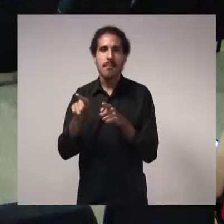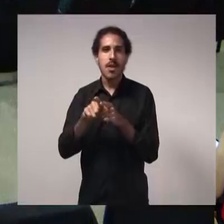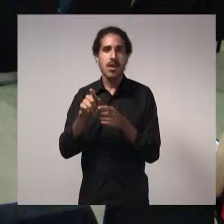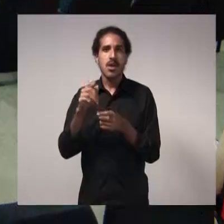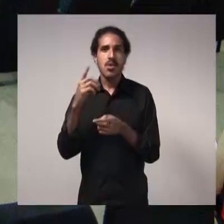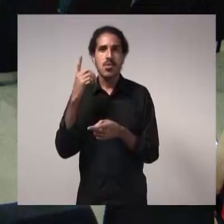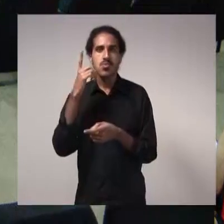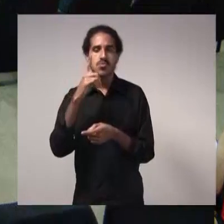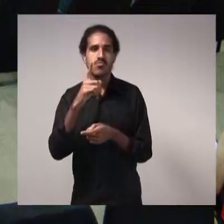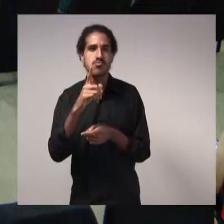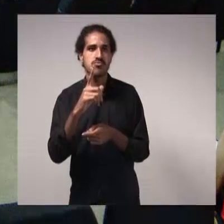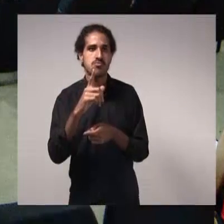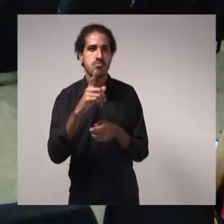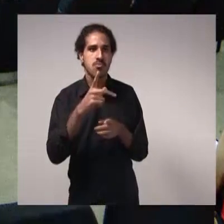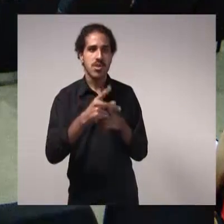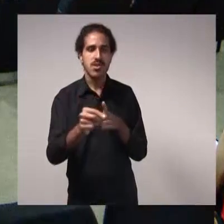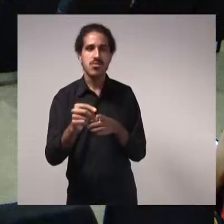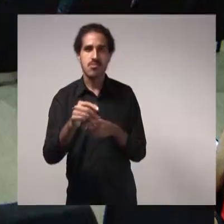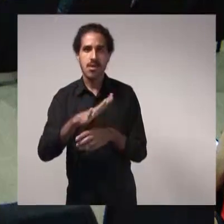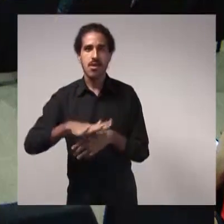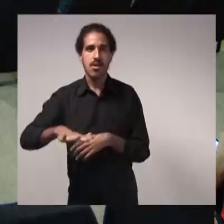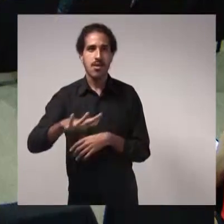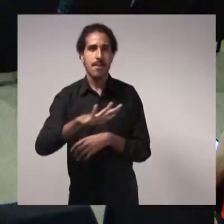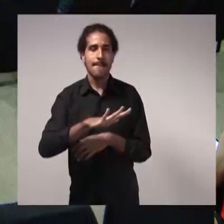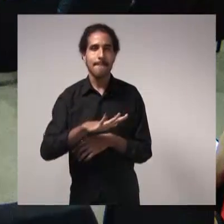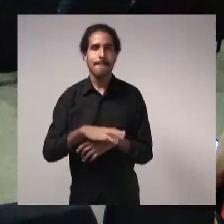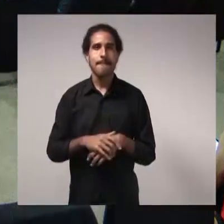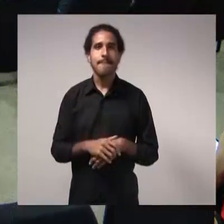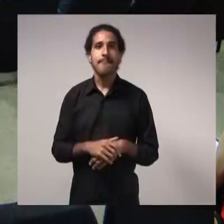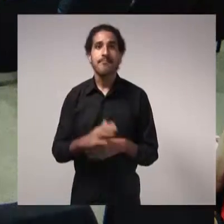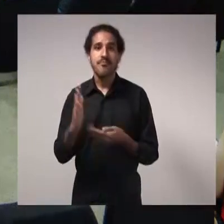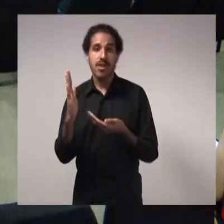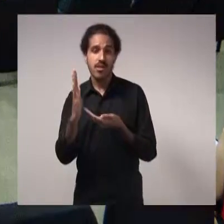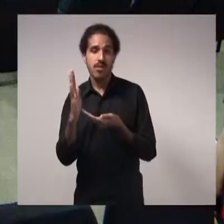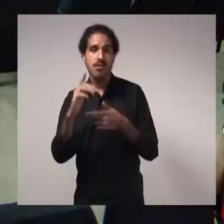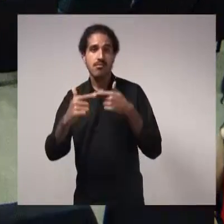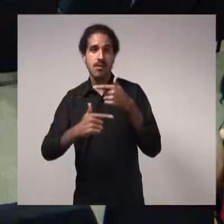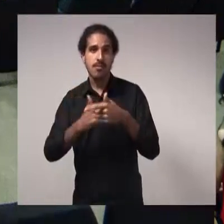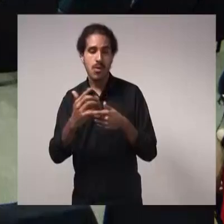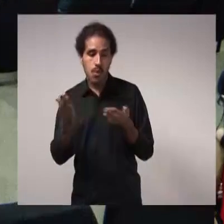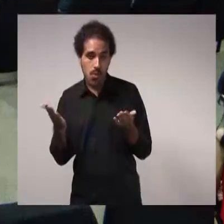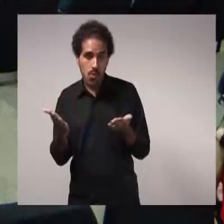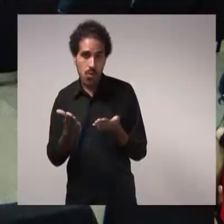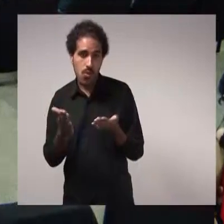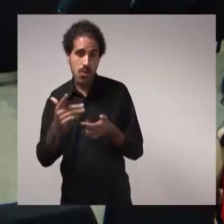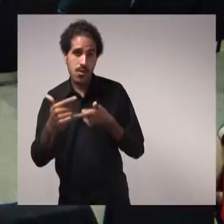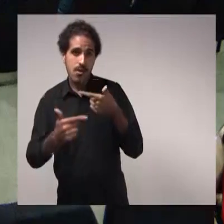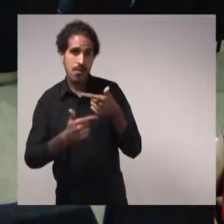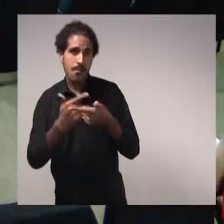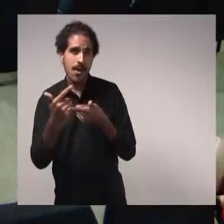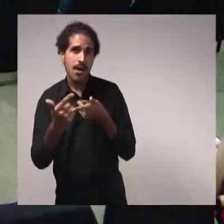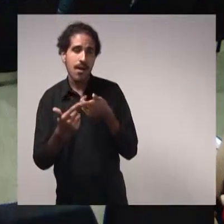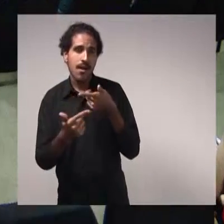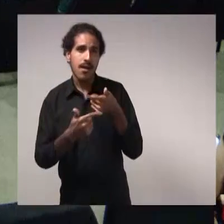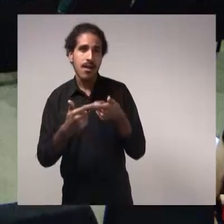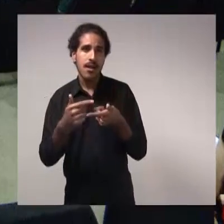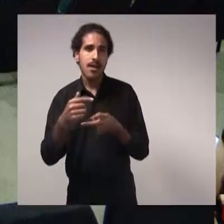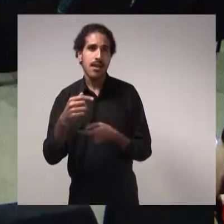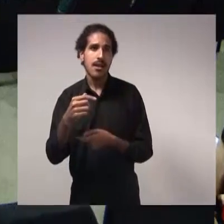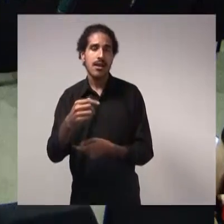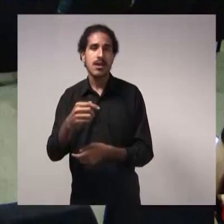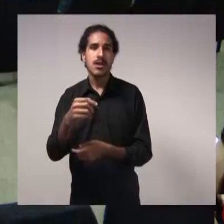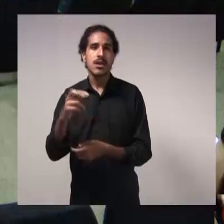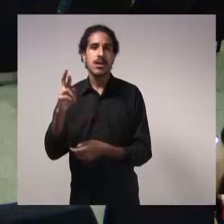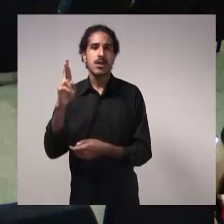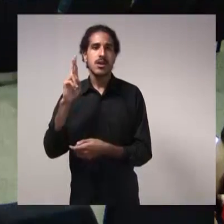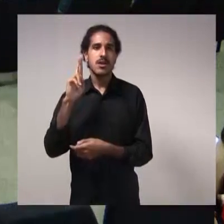o idealizador do programa Carbono Menos do Senado Federal. Atualmente exerce o cargo de chefe do Serviço de